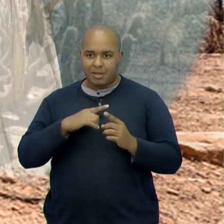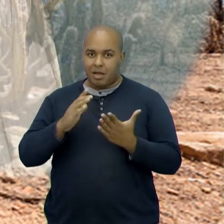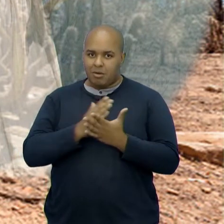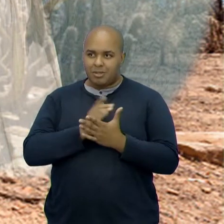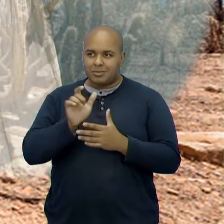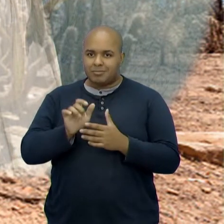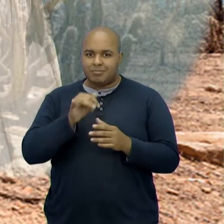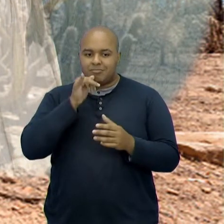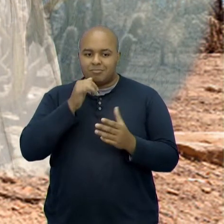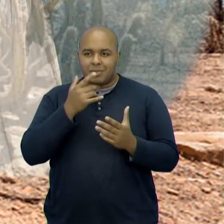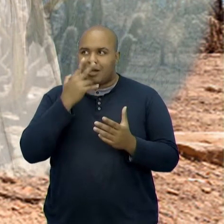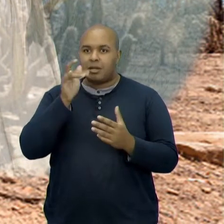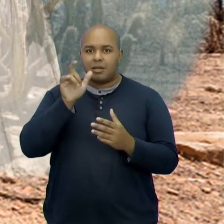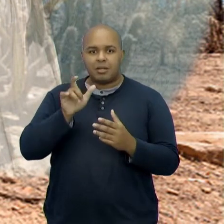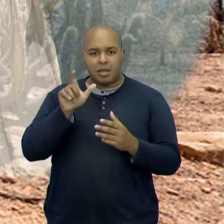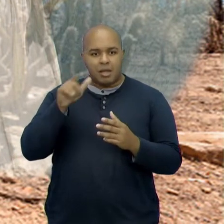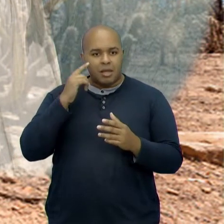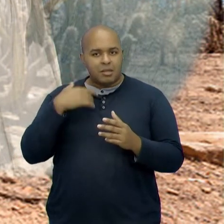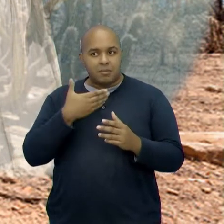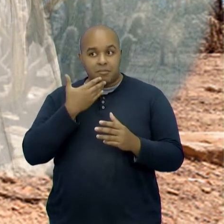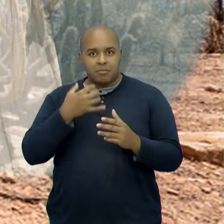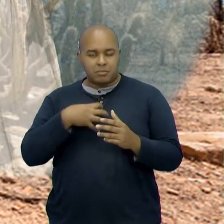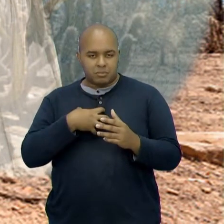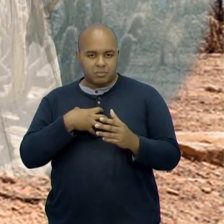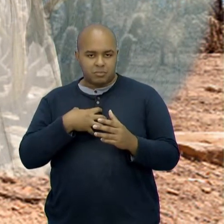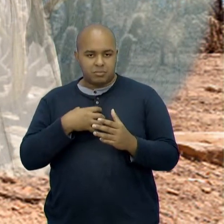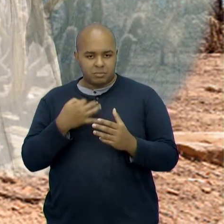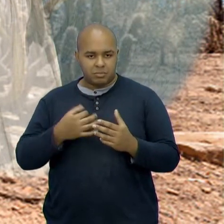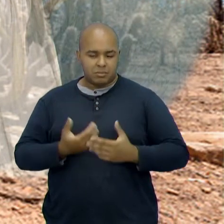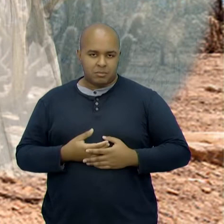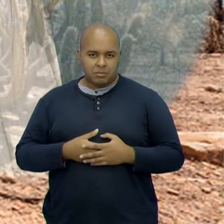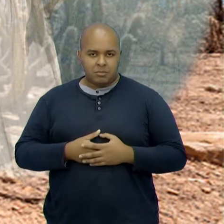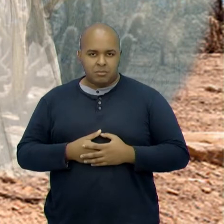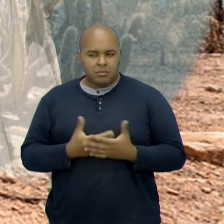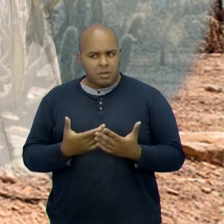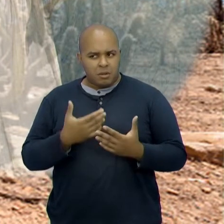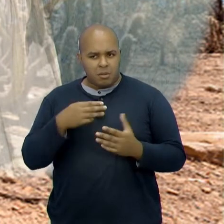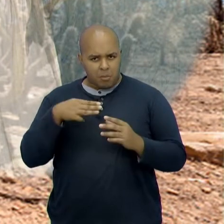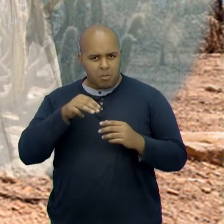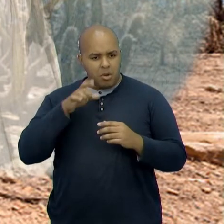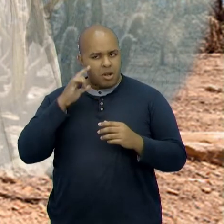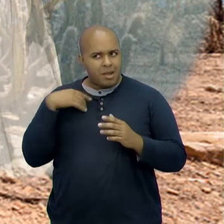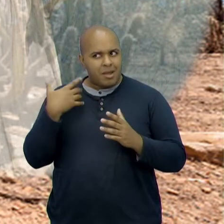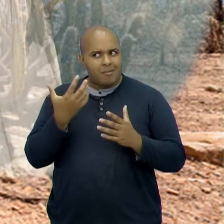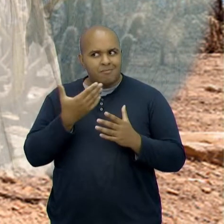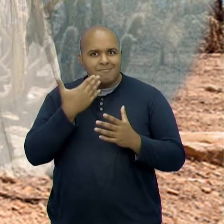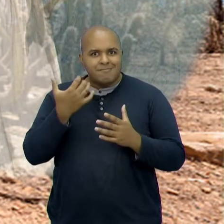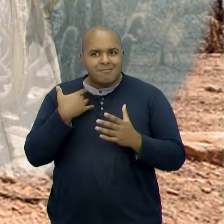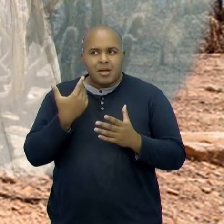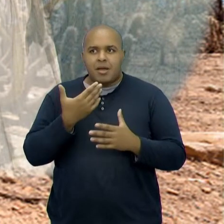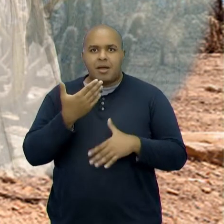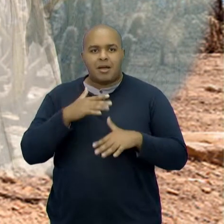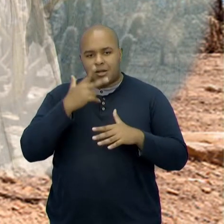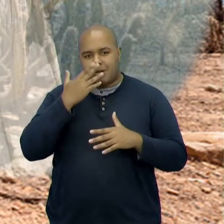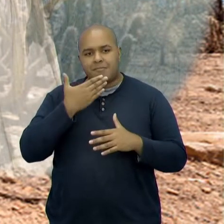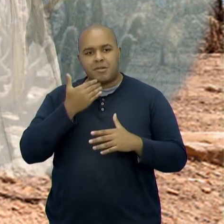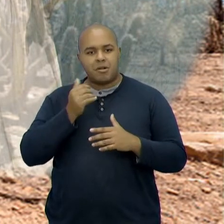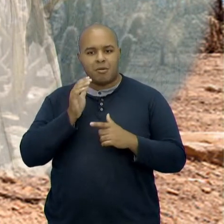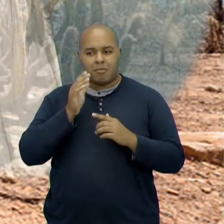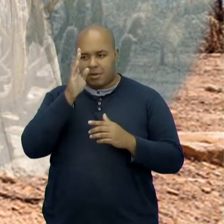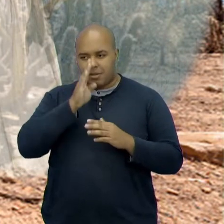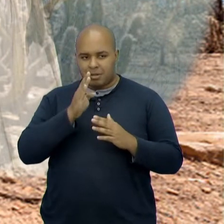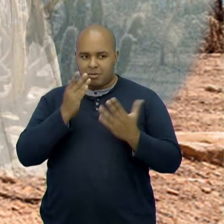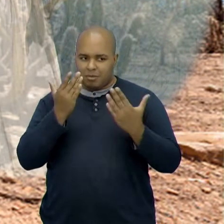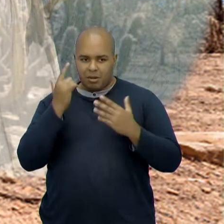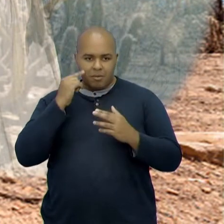alguns que ainda achavam que essa era a melhor forma, né? A monarquia ela era muito mais benéfica ao Brasil do que a